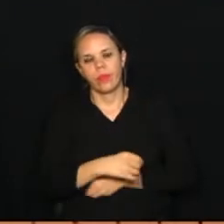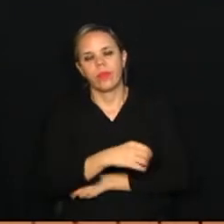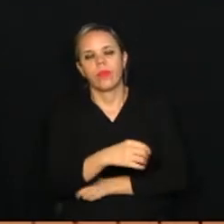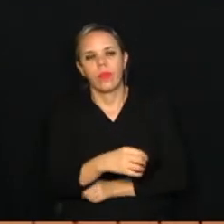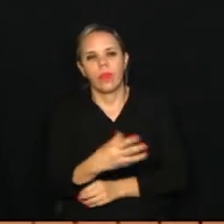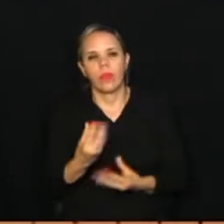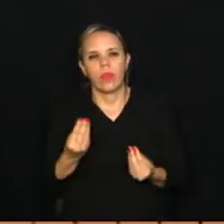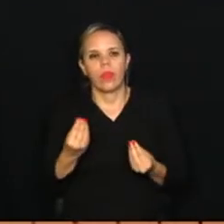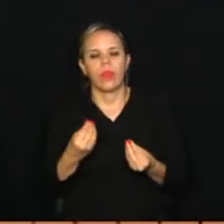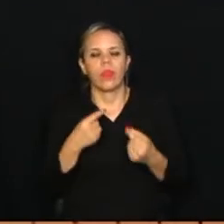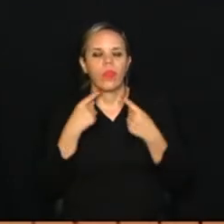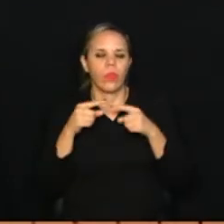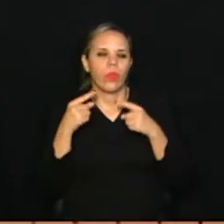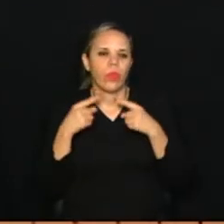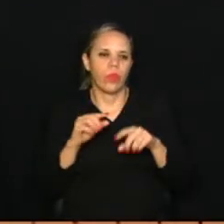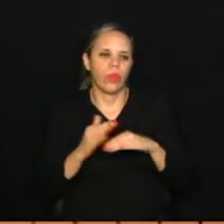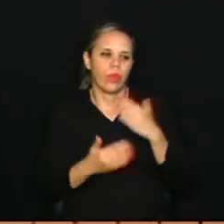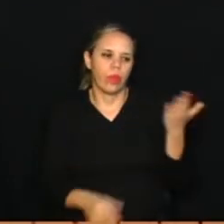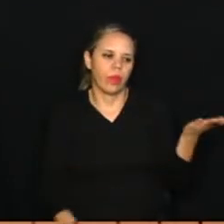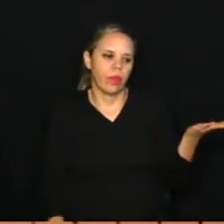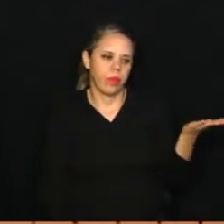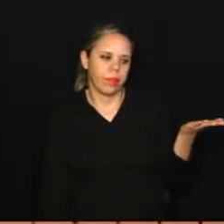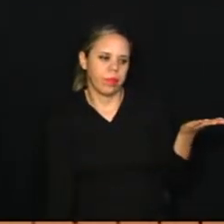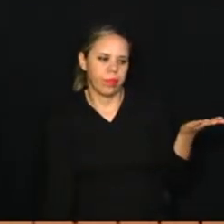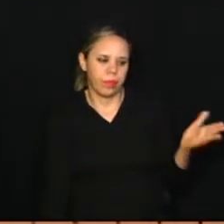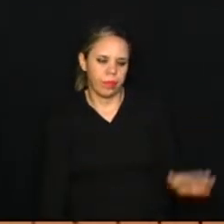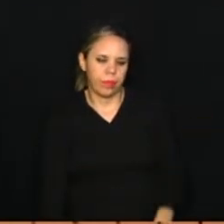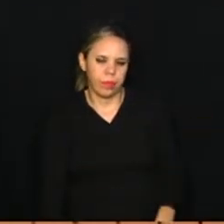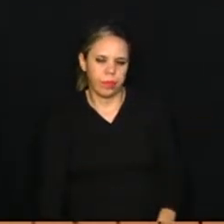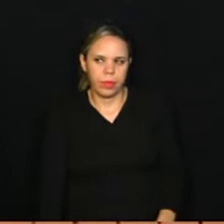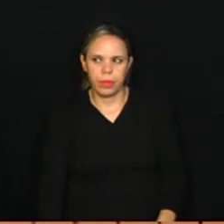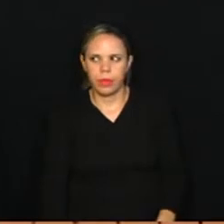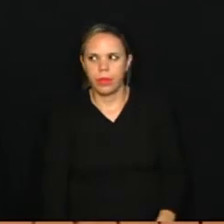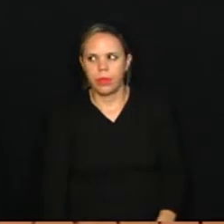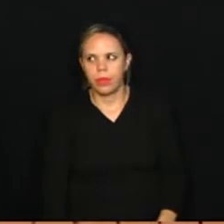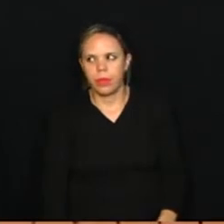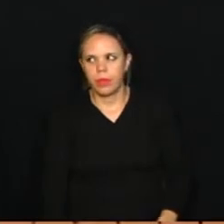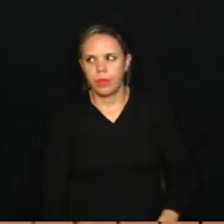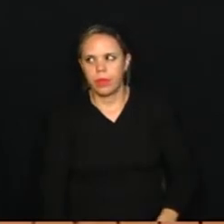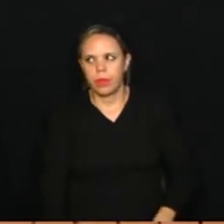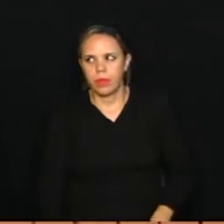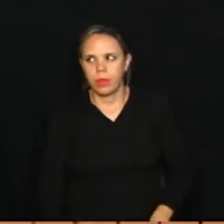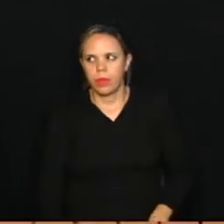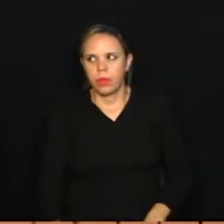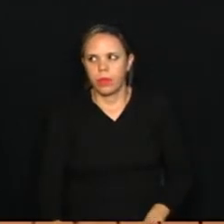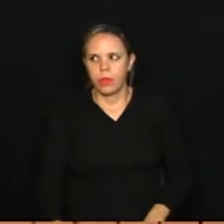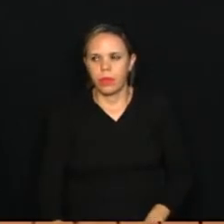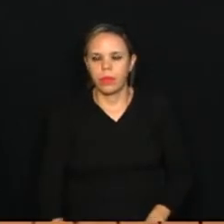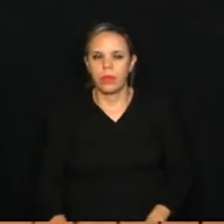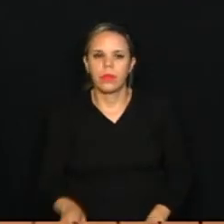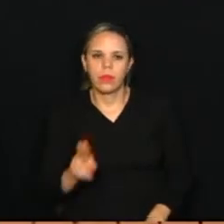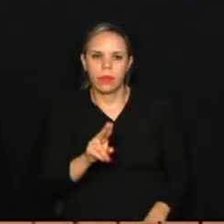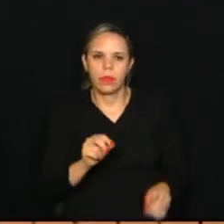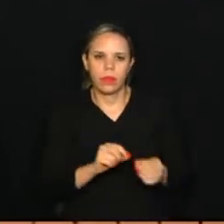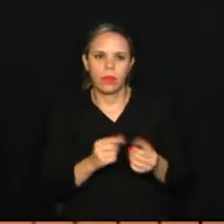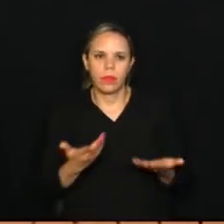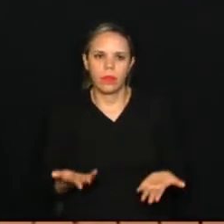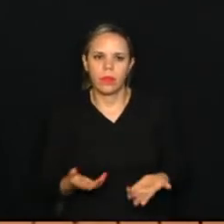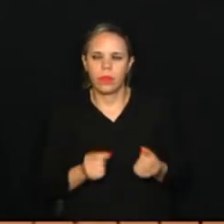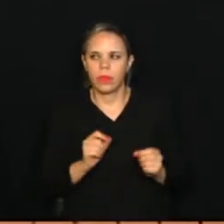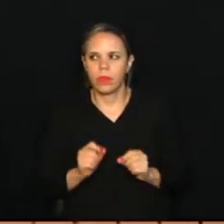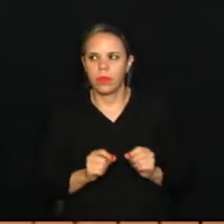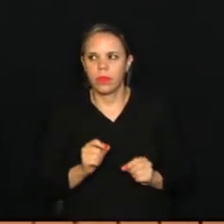muita demanda aqui nesse bairro, nessa região, com esse assunto aqui. Então, vai servir para que